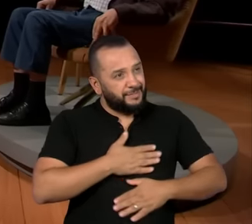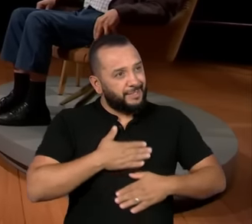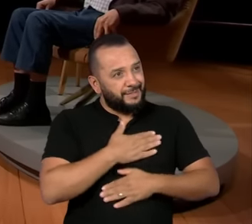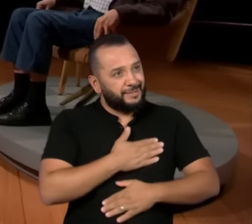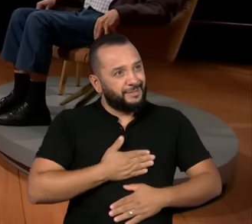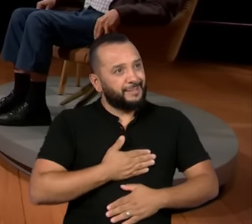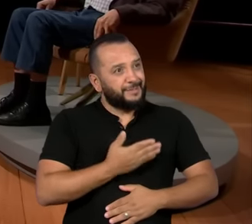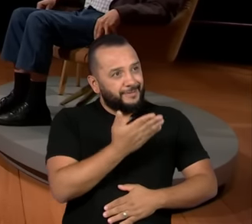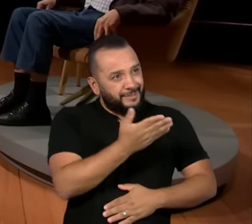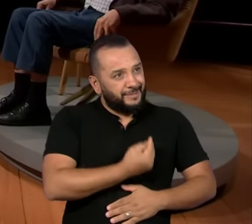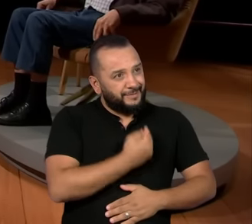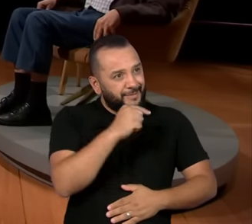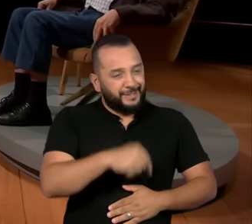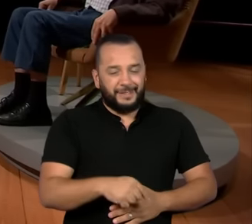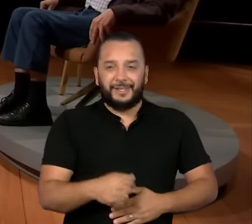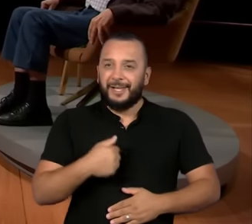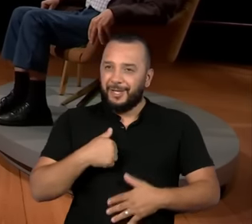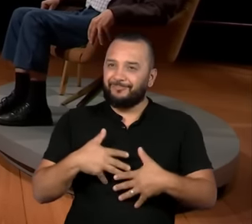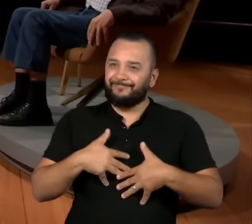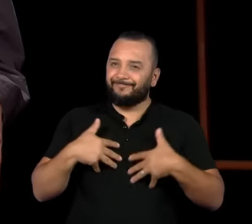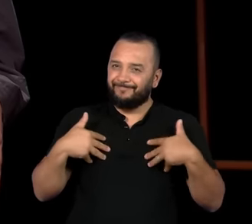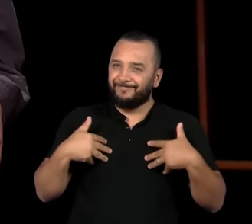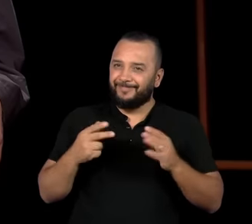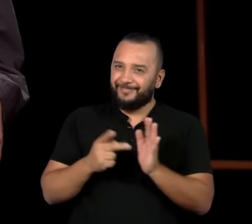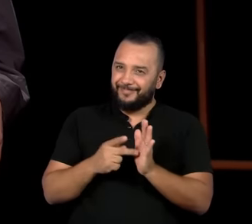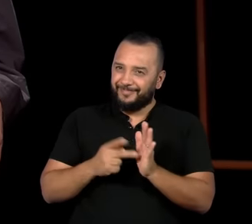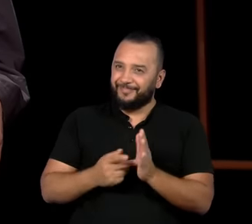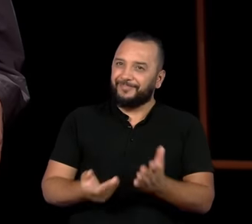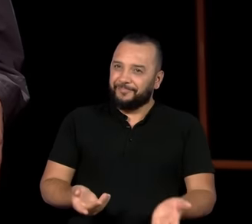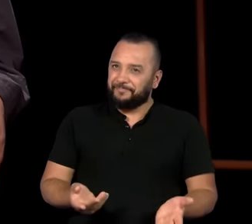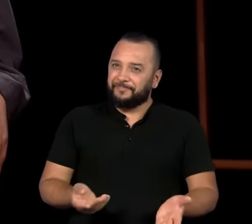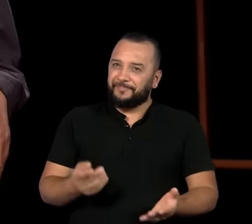programa. A honra é minha. E, repito,